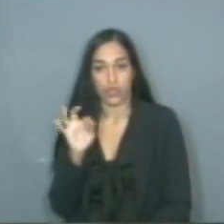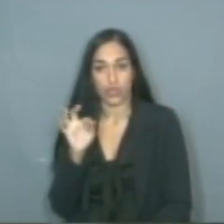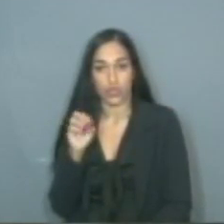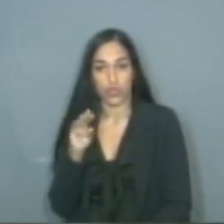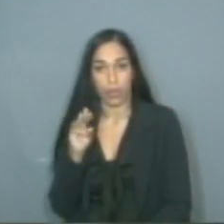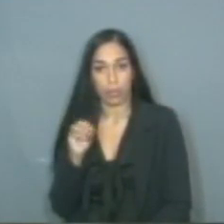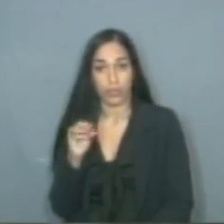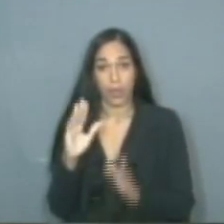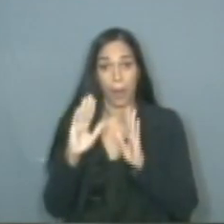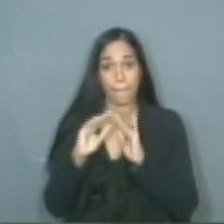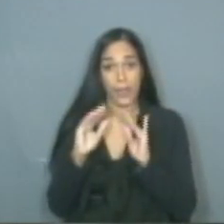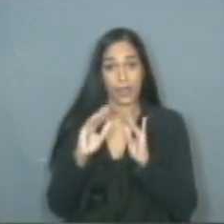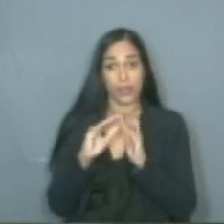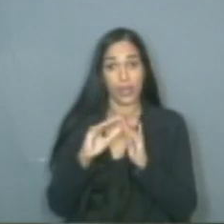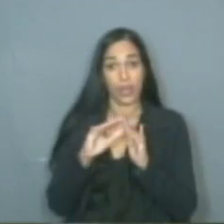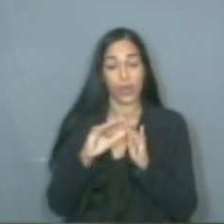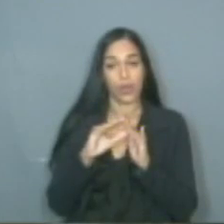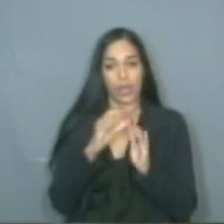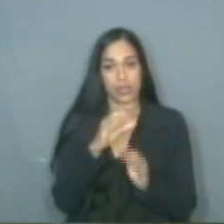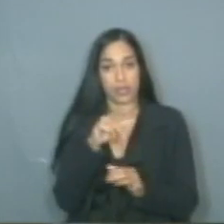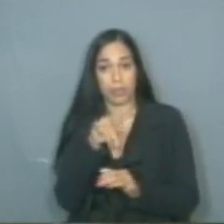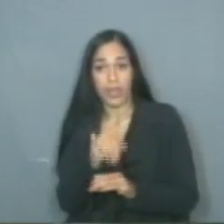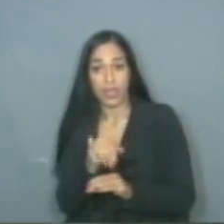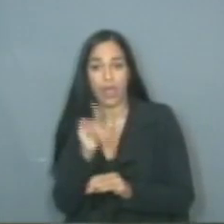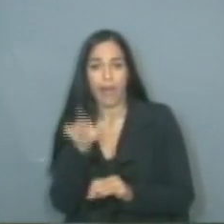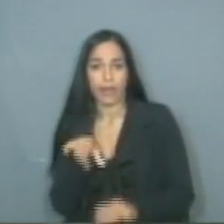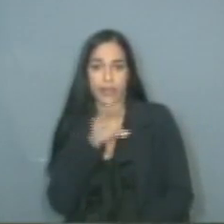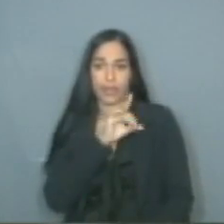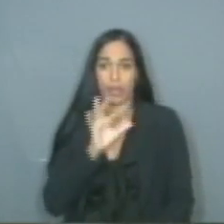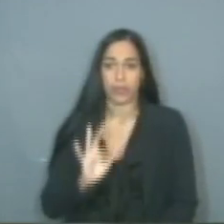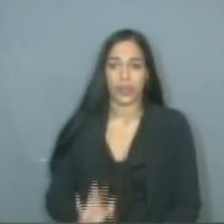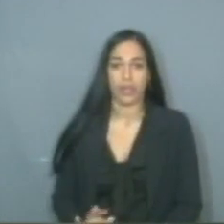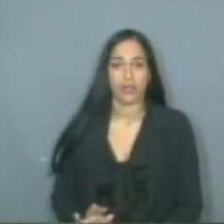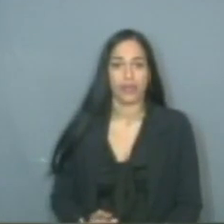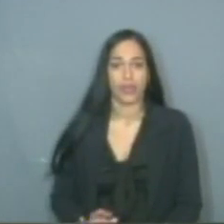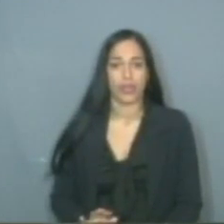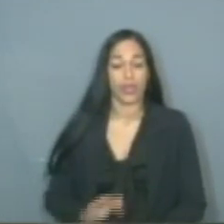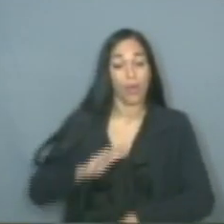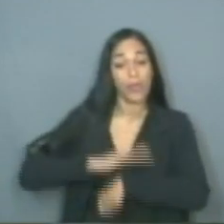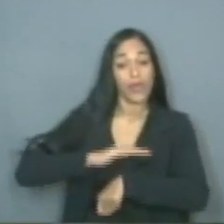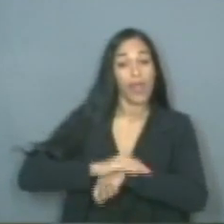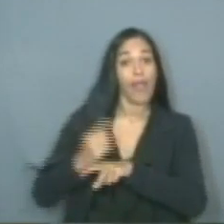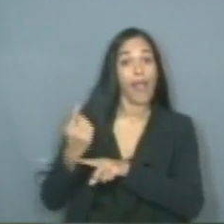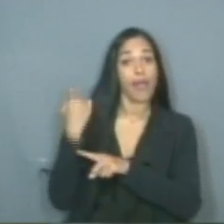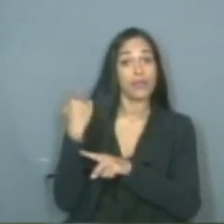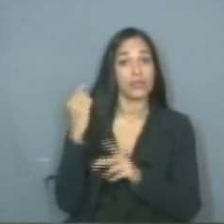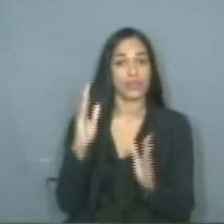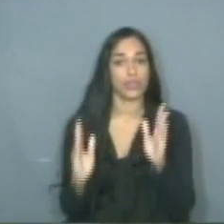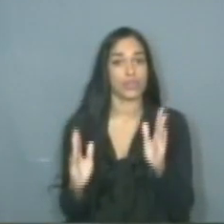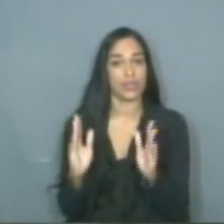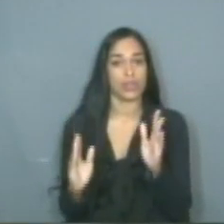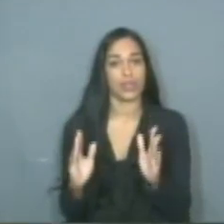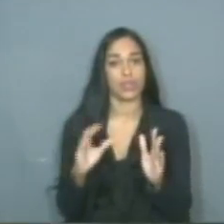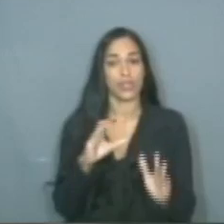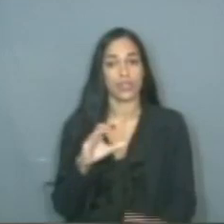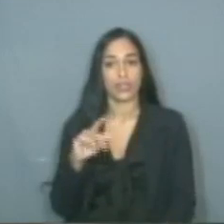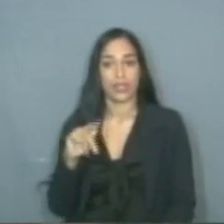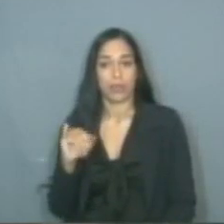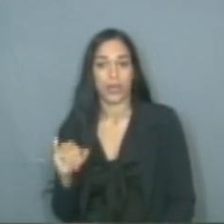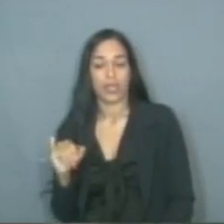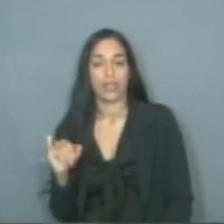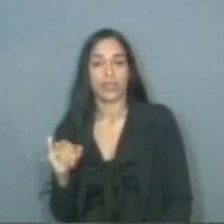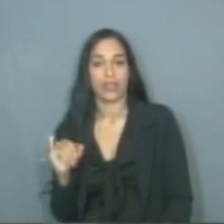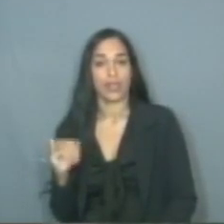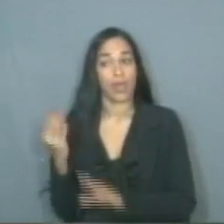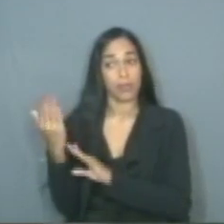da CPI, ele era deputado federal. Por que ele não instalou uma CPI naquela época? Por que ele não instalou